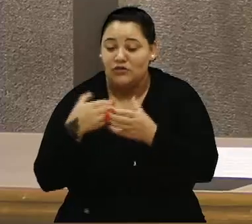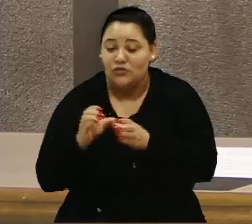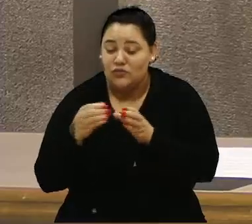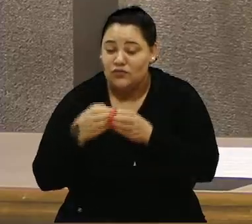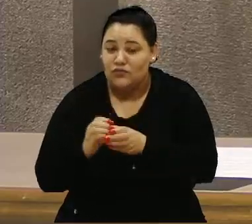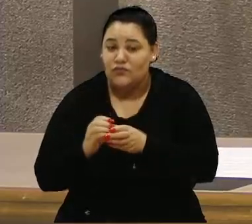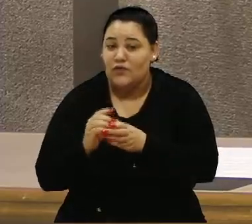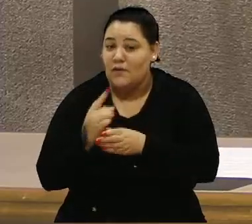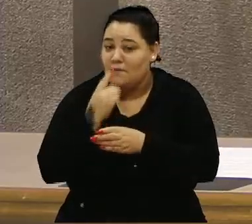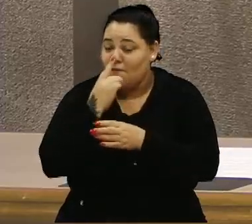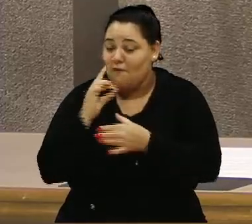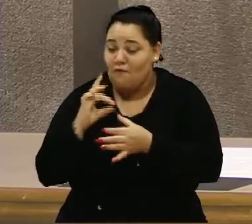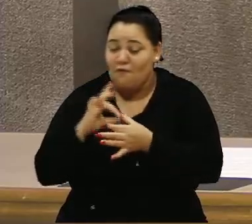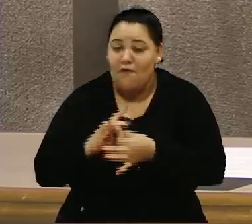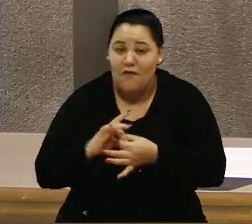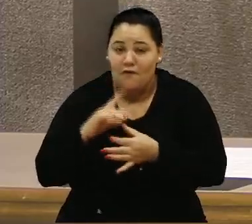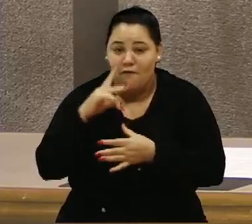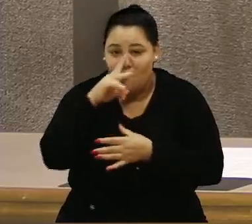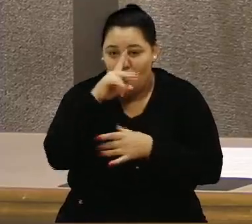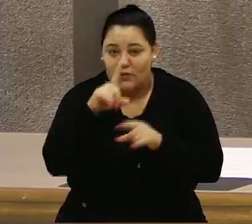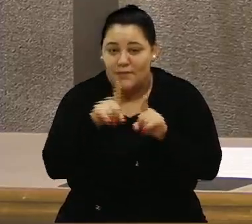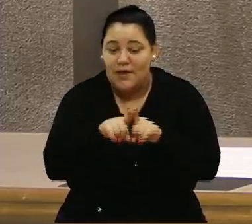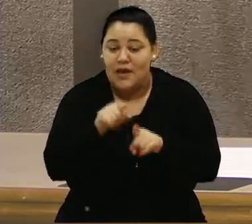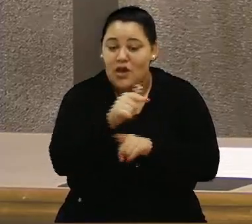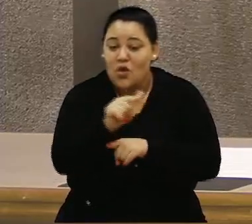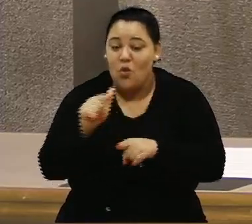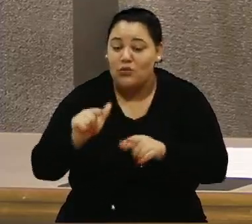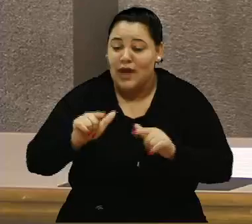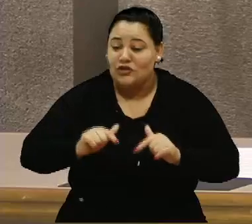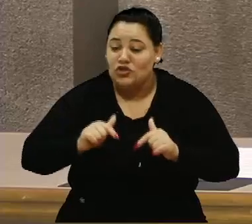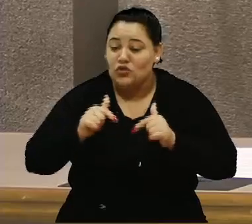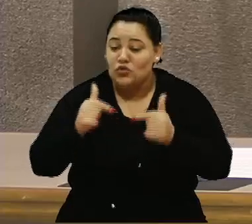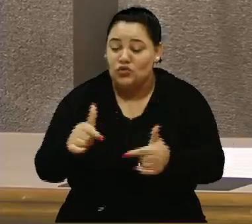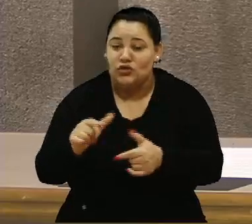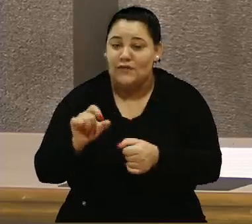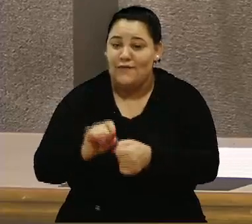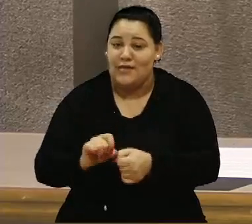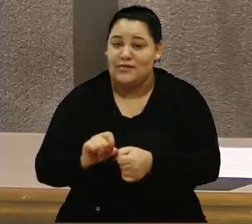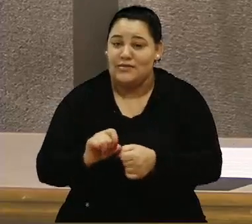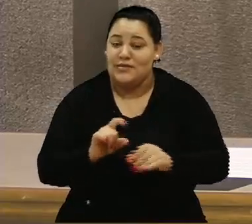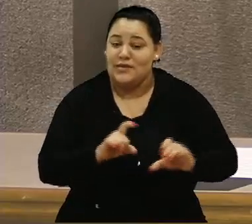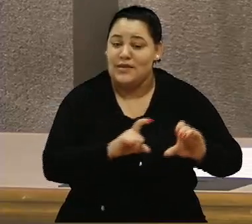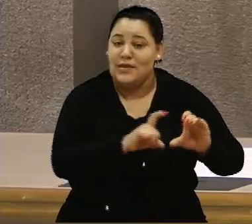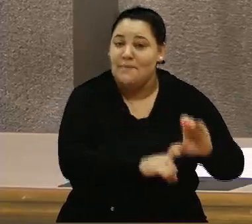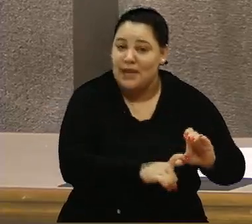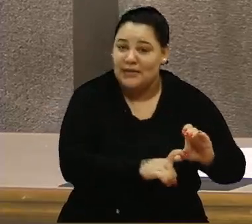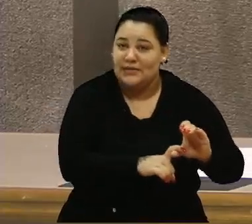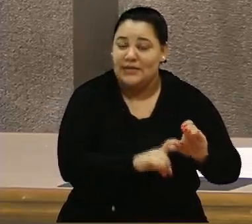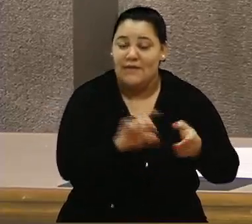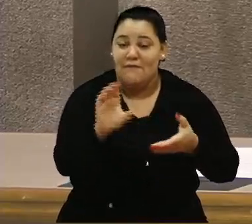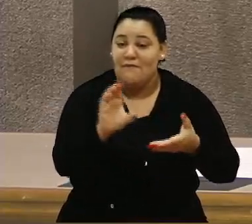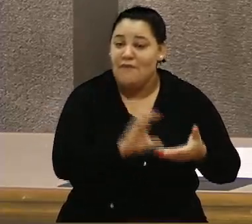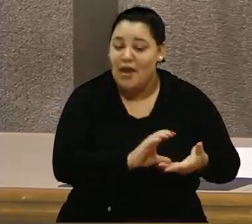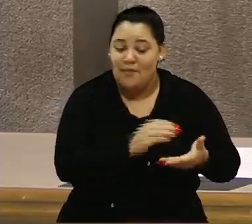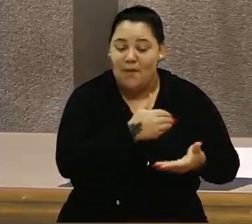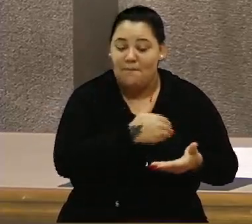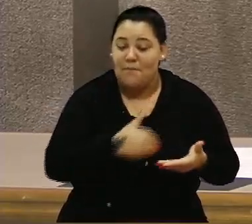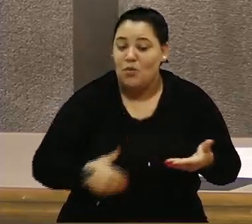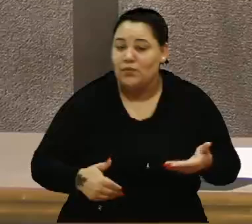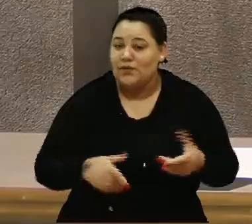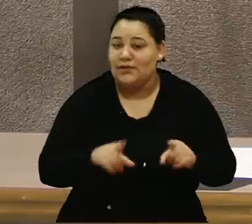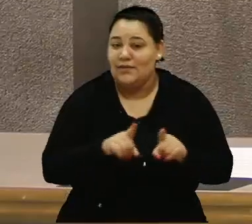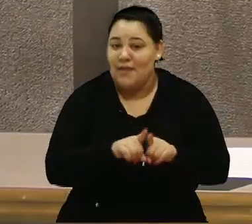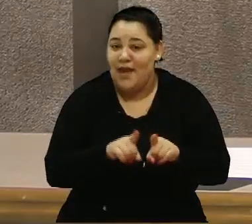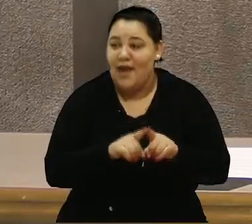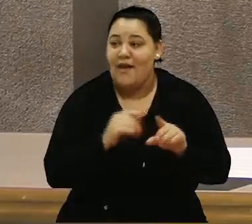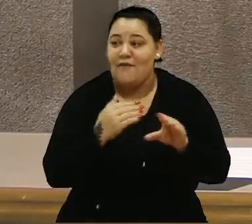fortalecimento e outras tantas ações que são promovidas e que dependem de recursos públicos do Conselho, né? Encaminhadas